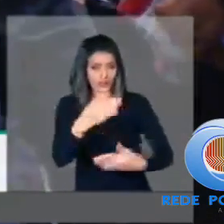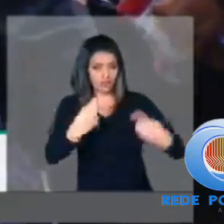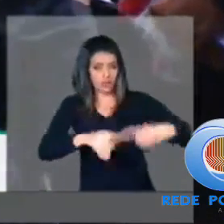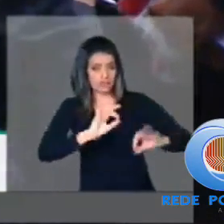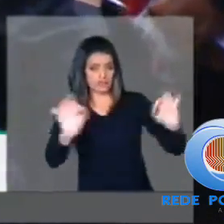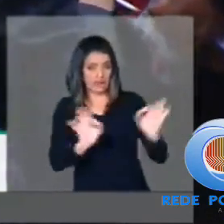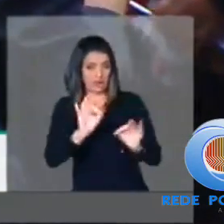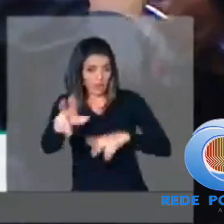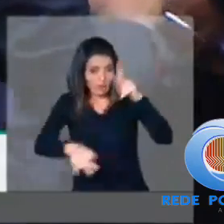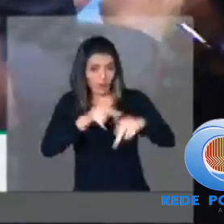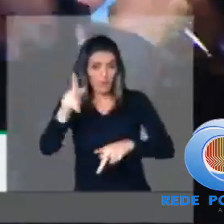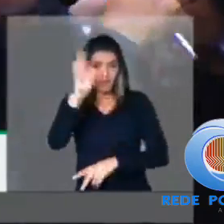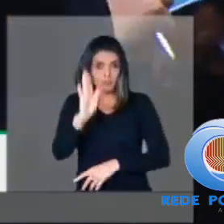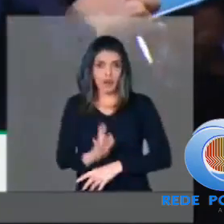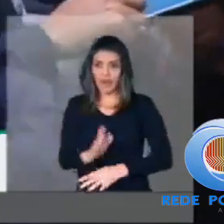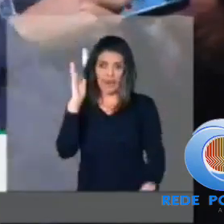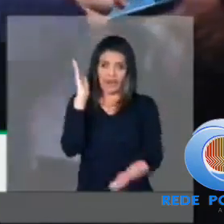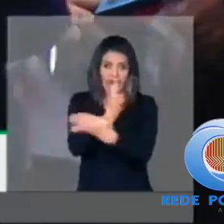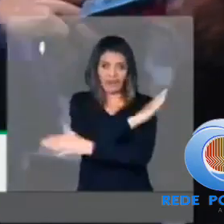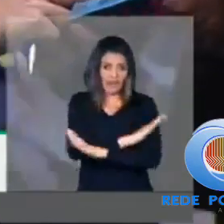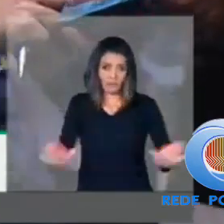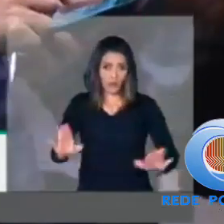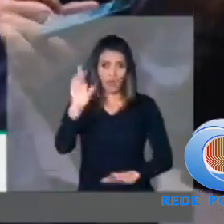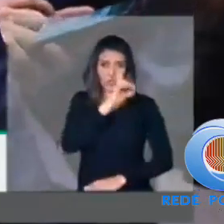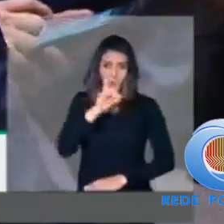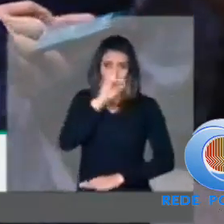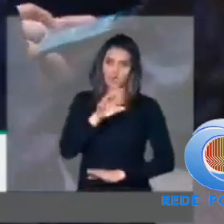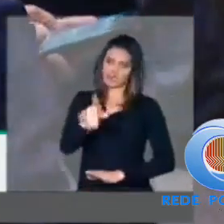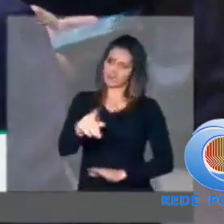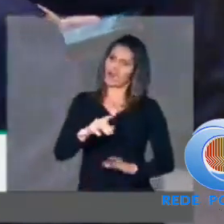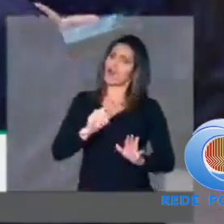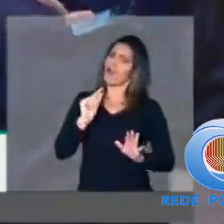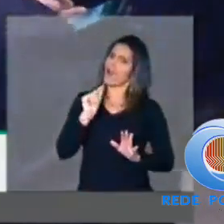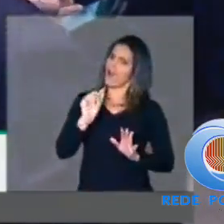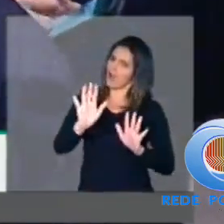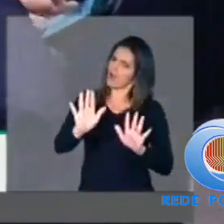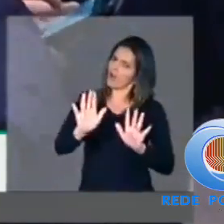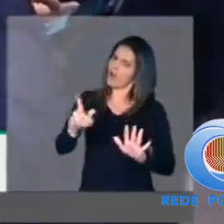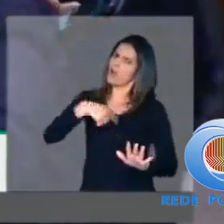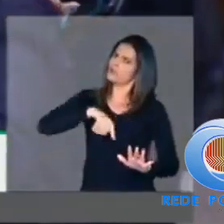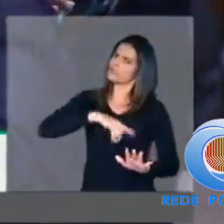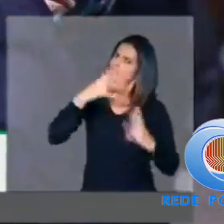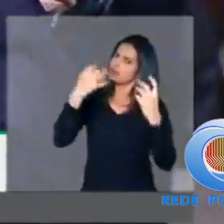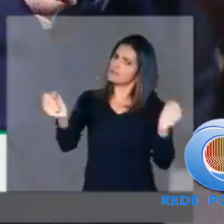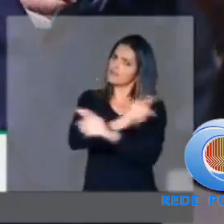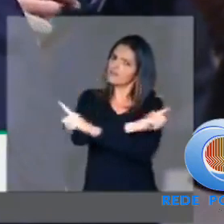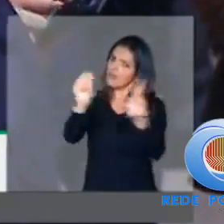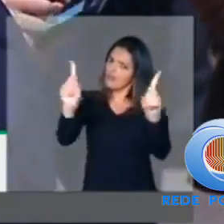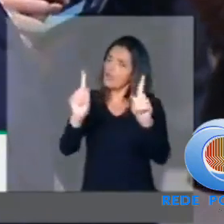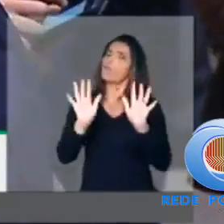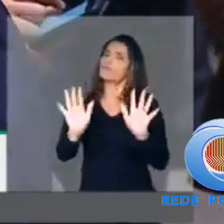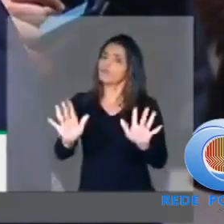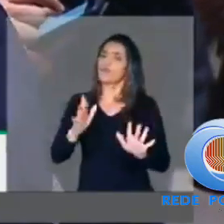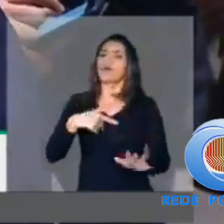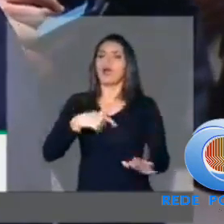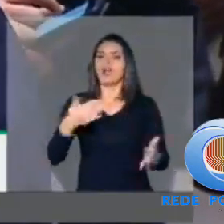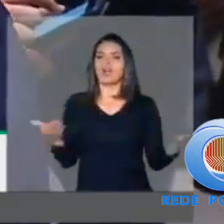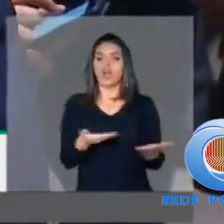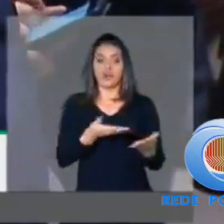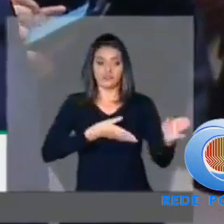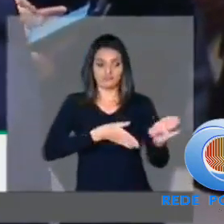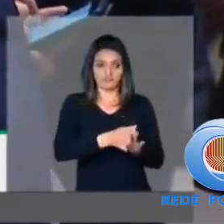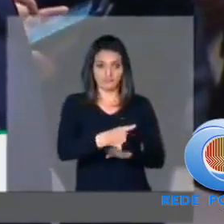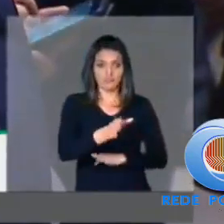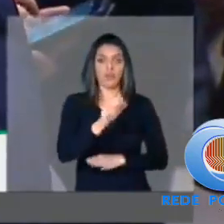mais domingo. Não vai compensar, é pegadinha. Nós não podemos aceitar isso. Então eu estou encaminhando pelo